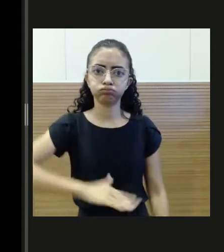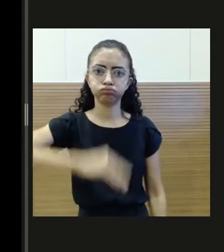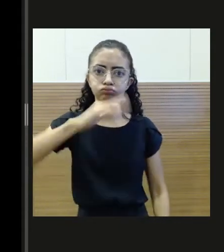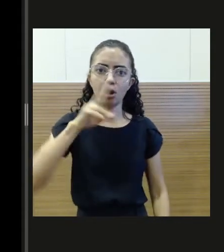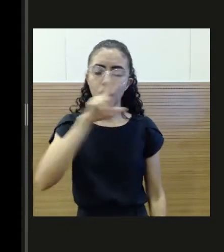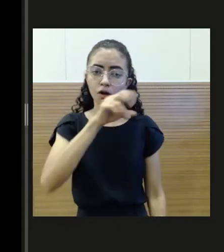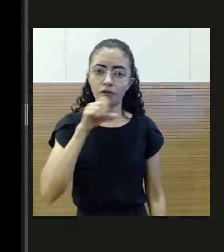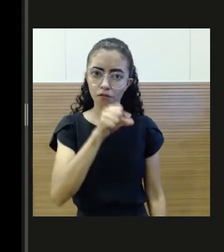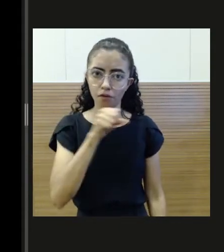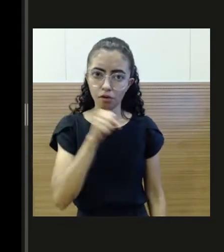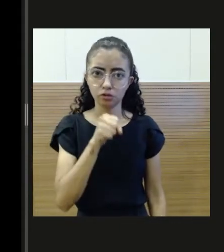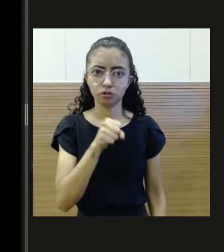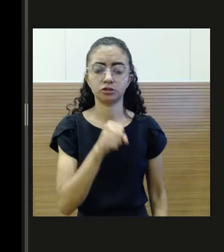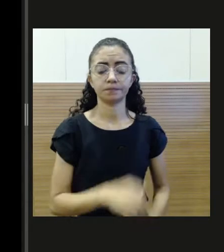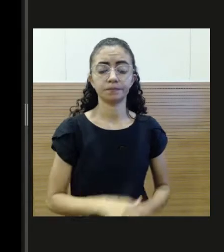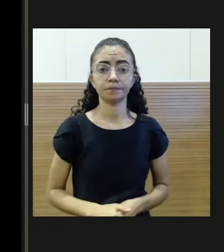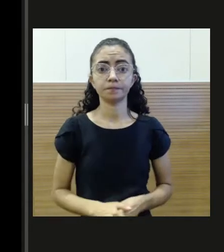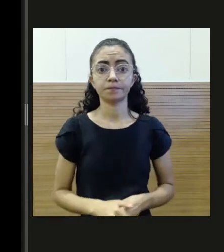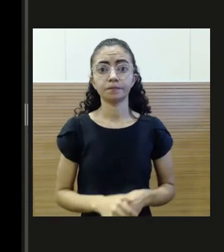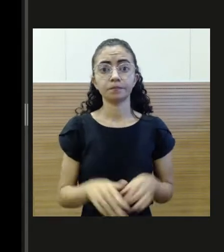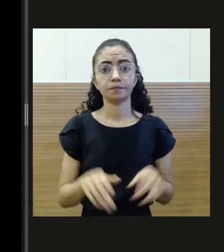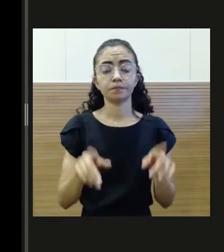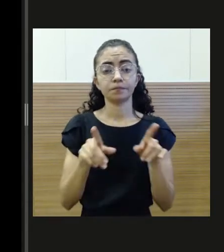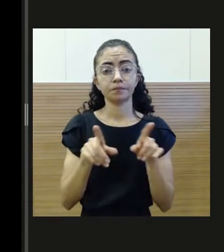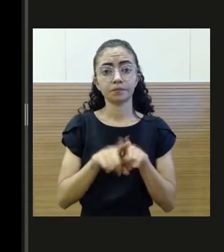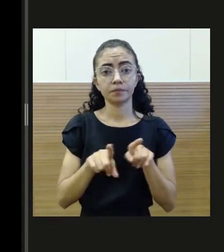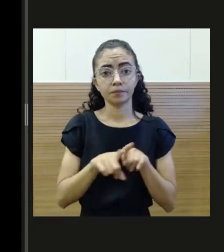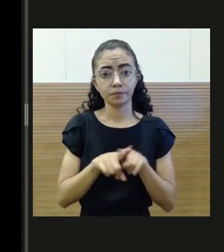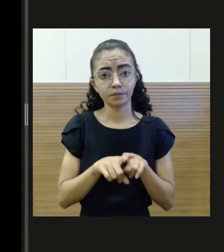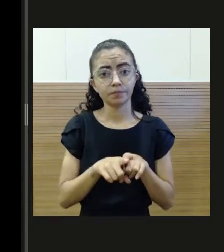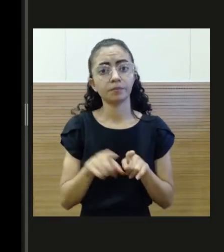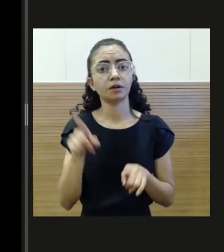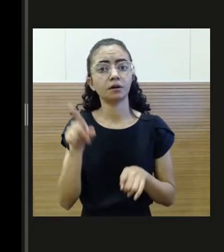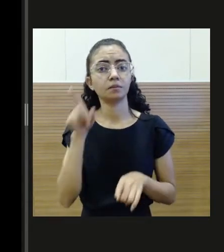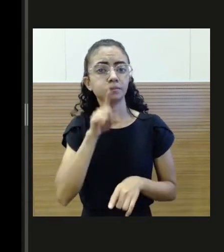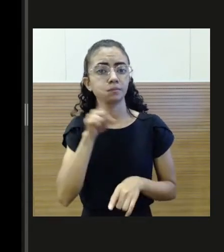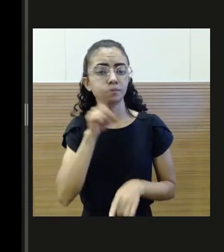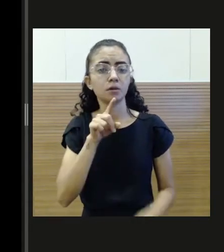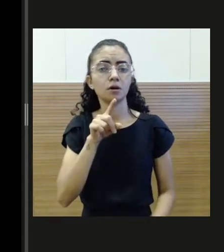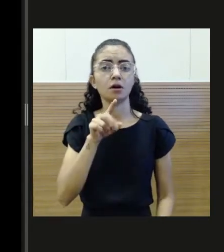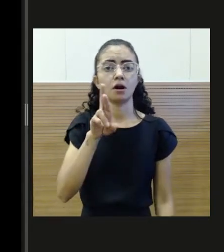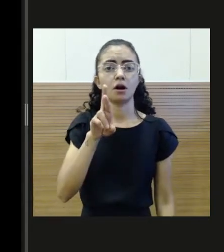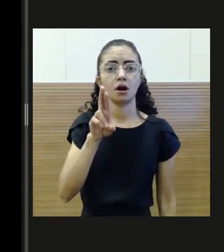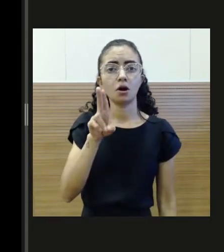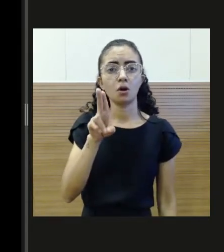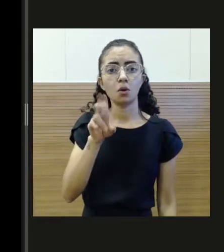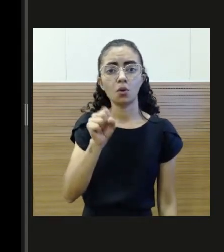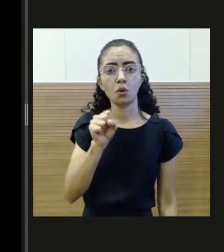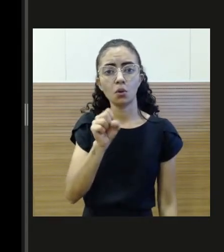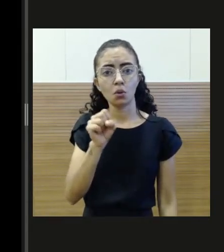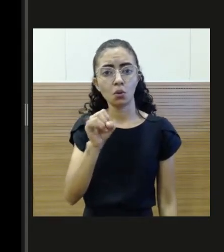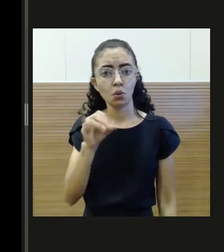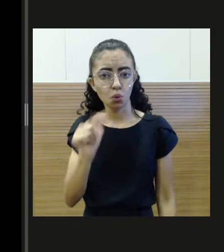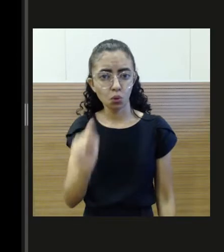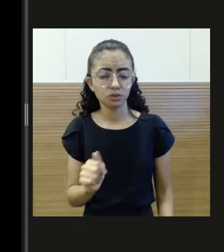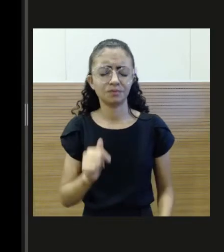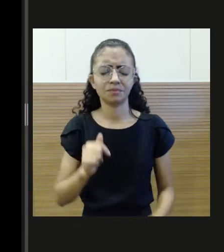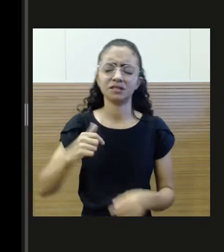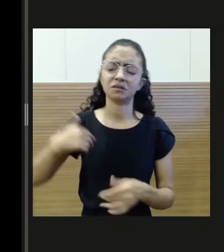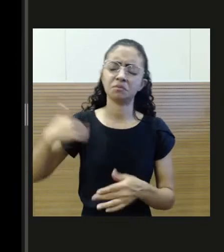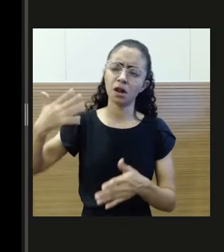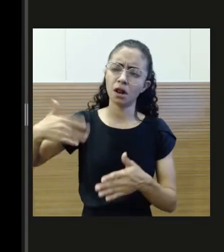na Revolução Agrícola, especialmente na Prússia, Reino Unido e nos Estados Unidos. 200 anos depois, seu